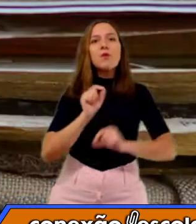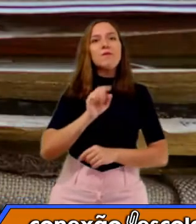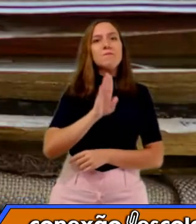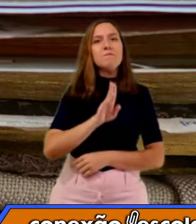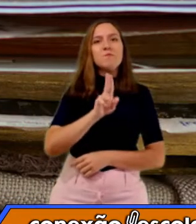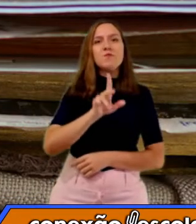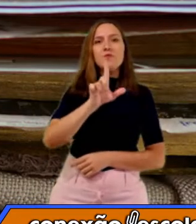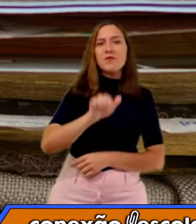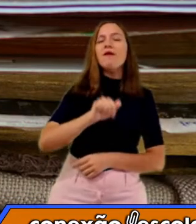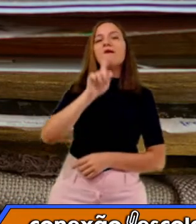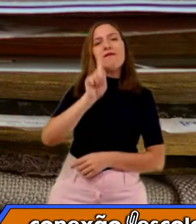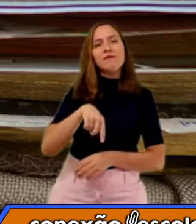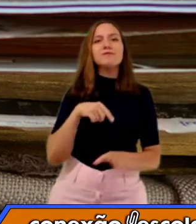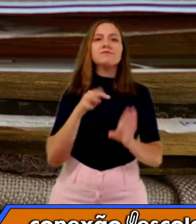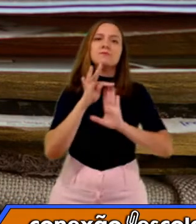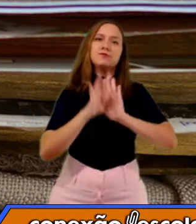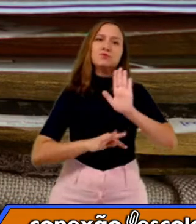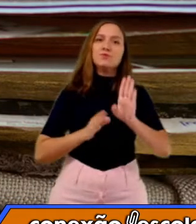texto instrucional.